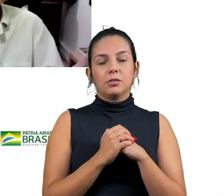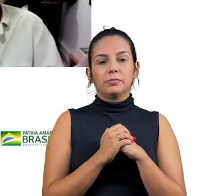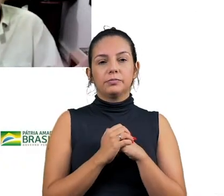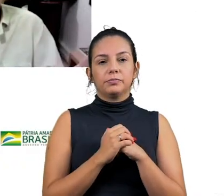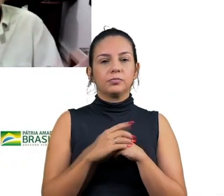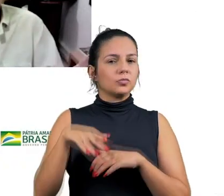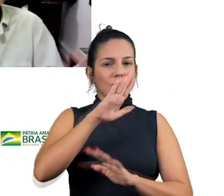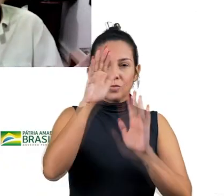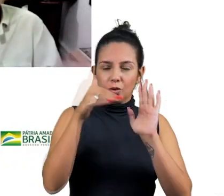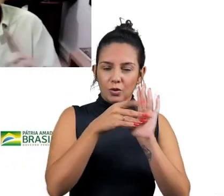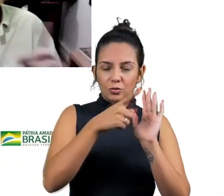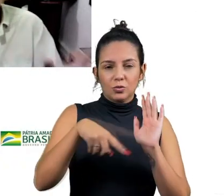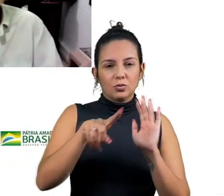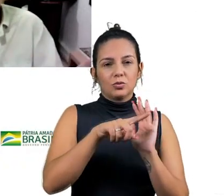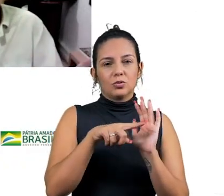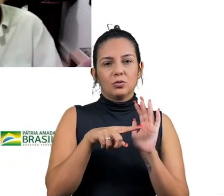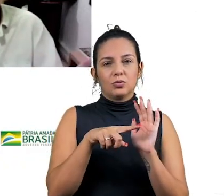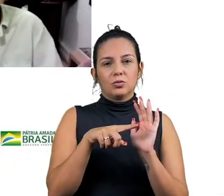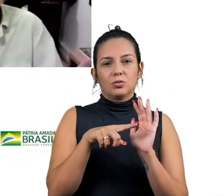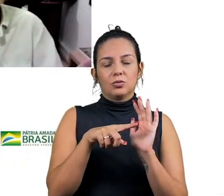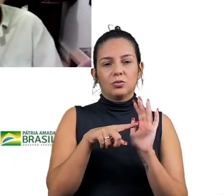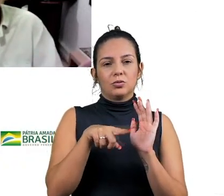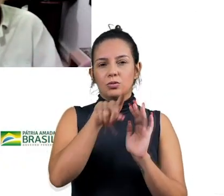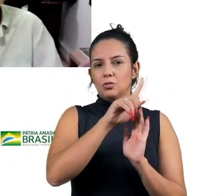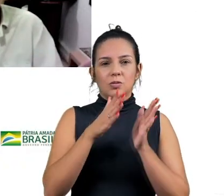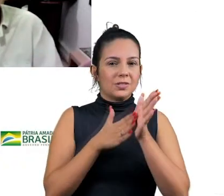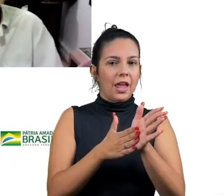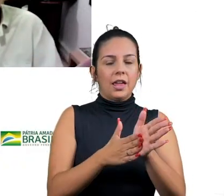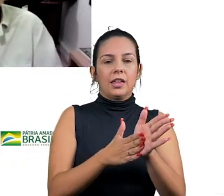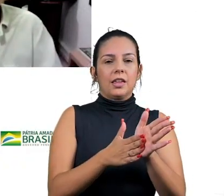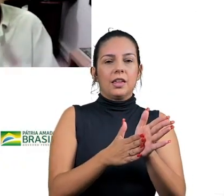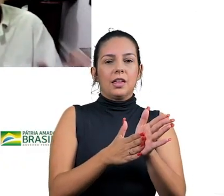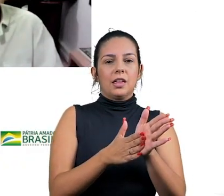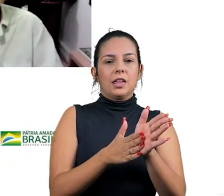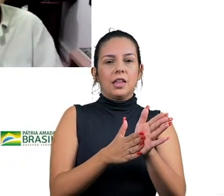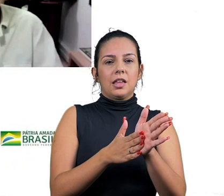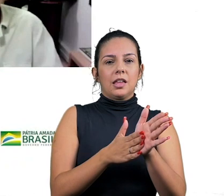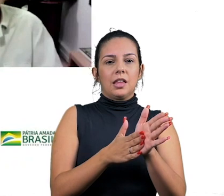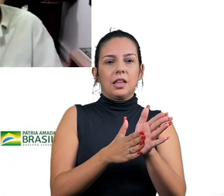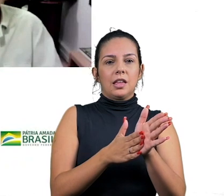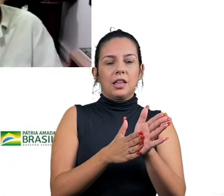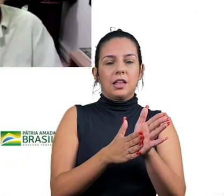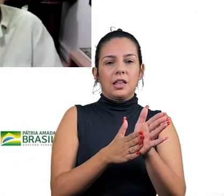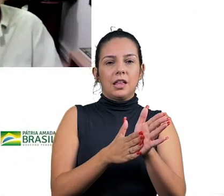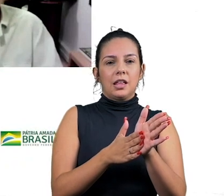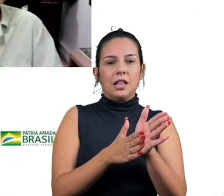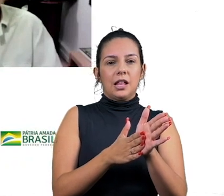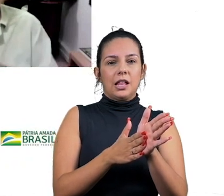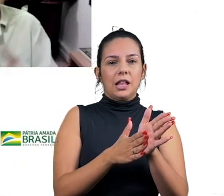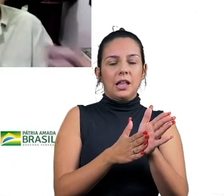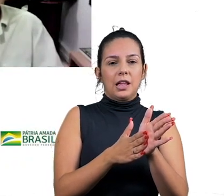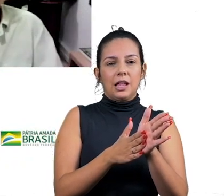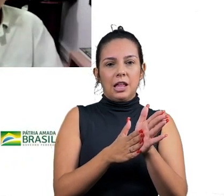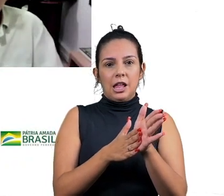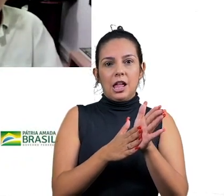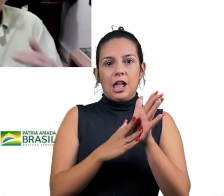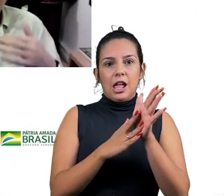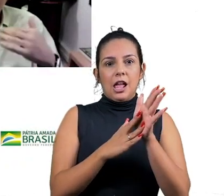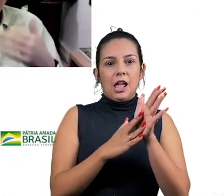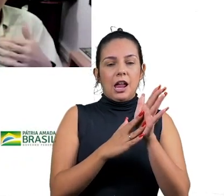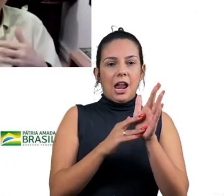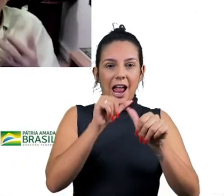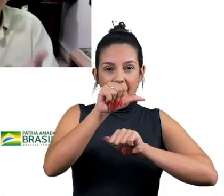são todos... nenhum deles segue a Reforma. Nenhum deles entende a Reforma. Porque a